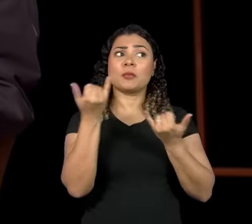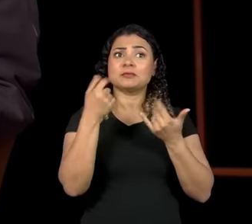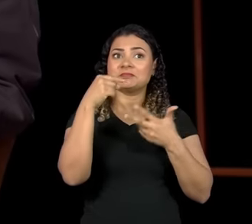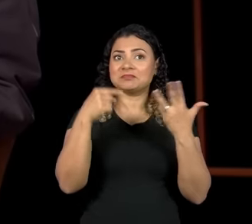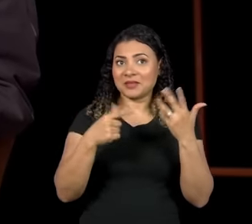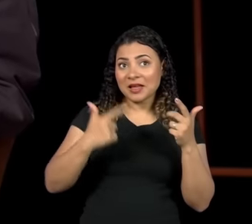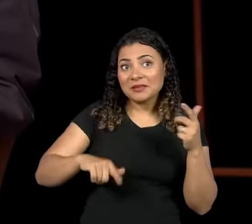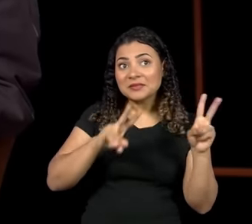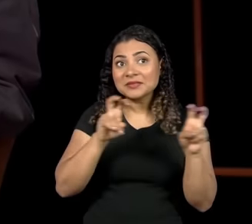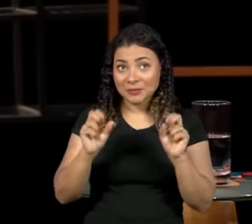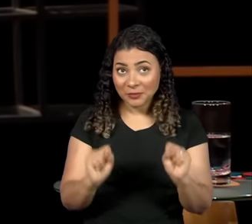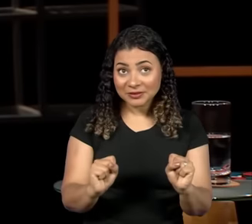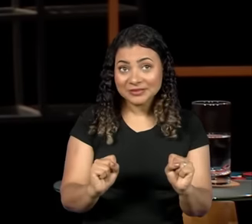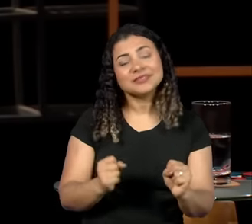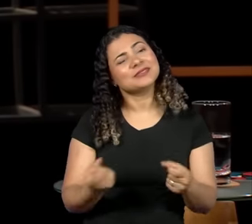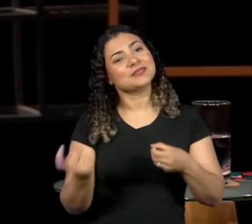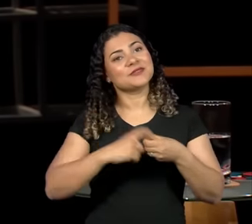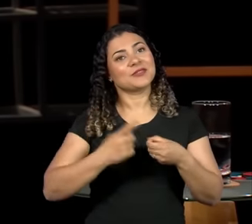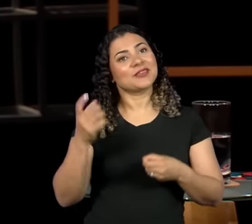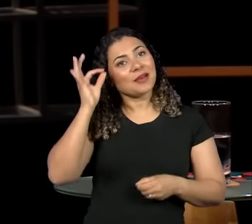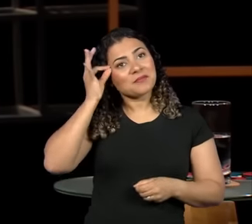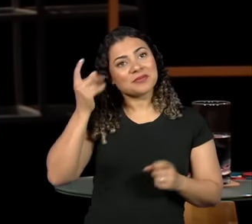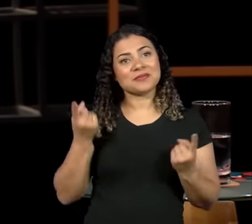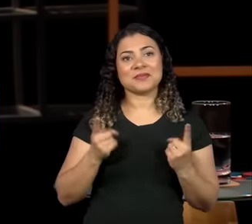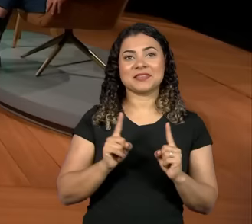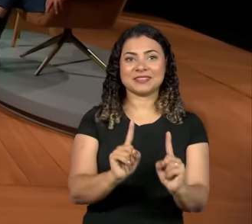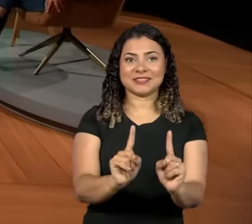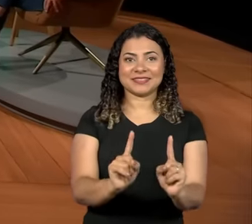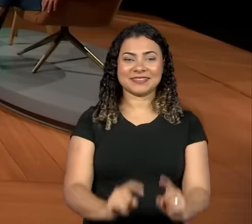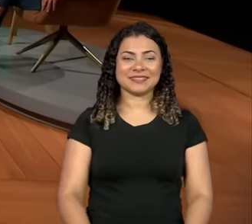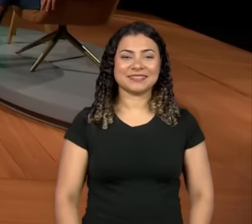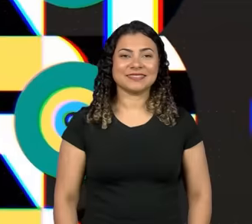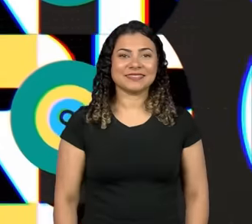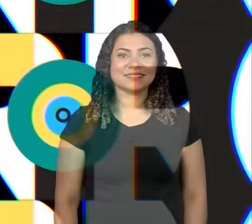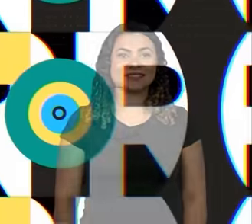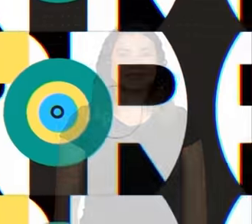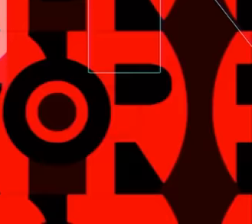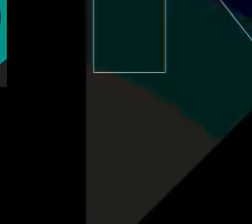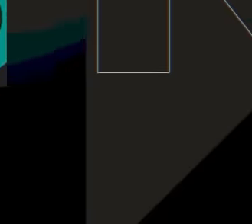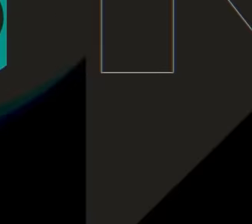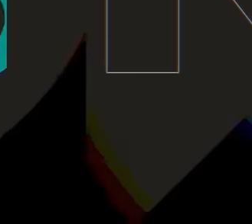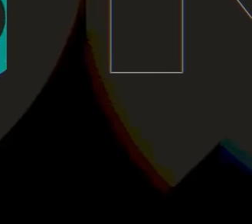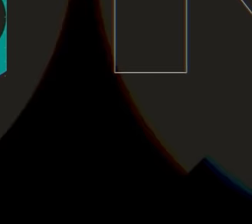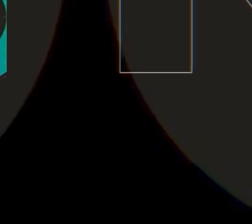ser? Voltamos já com o Persona. Okay.